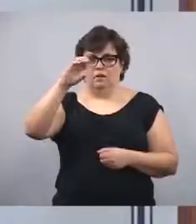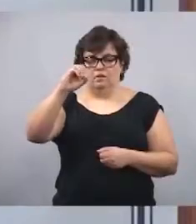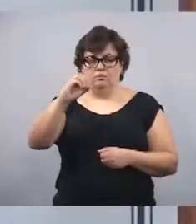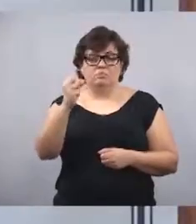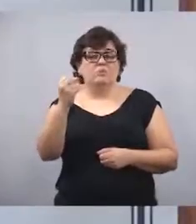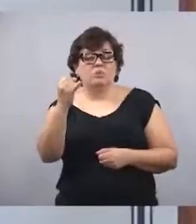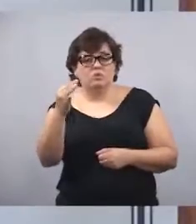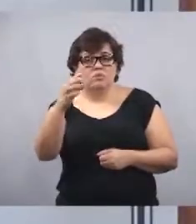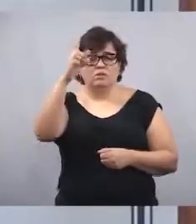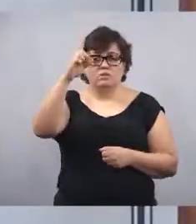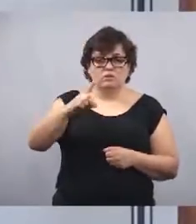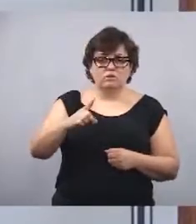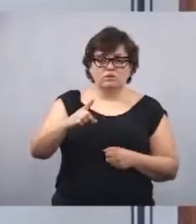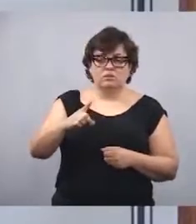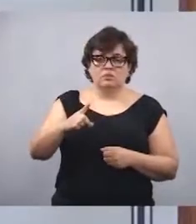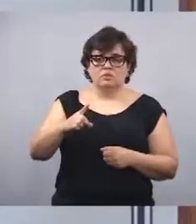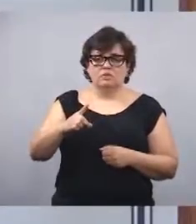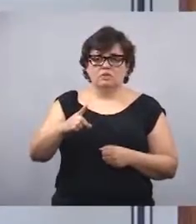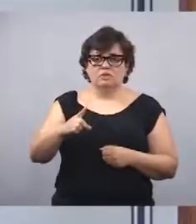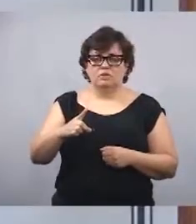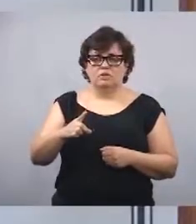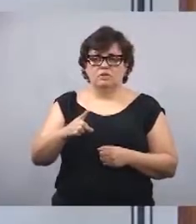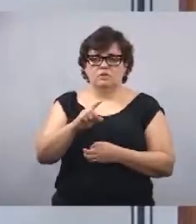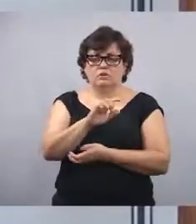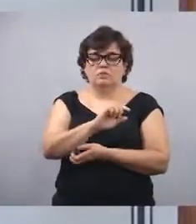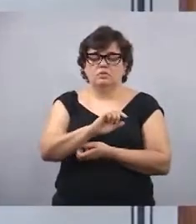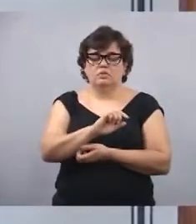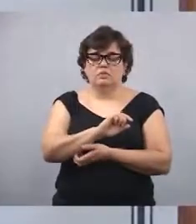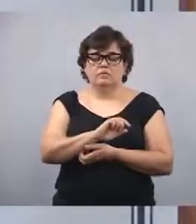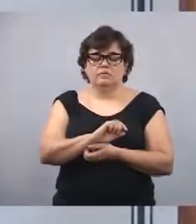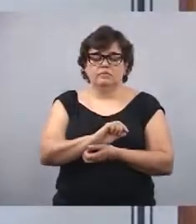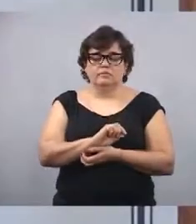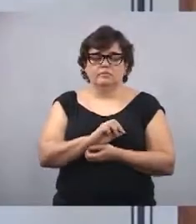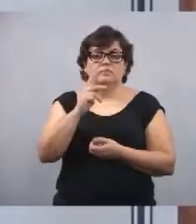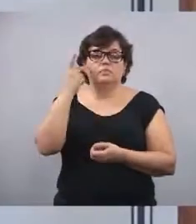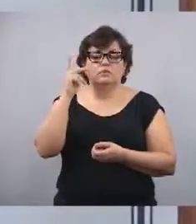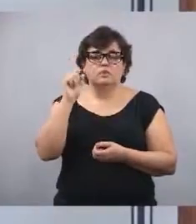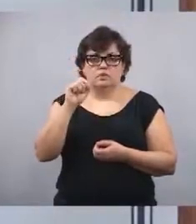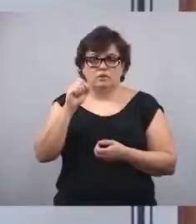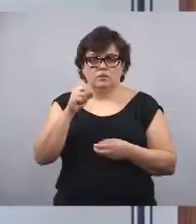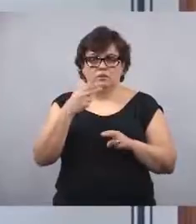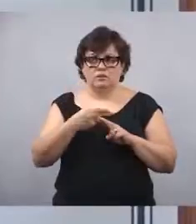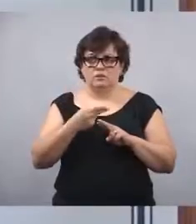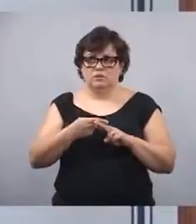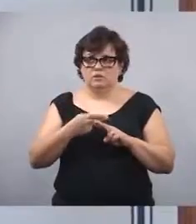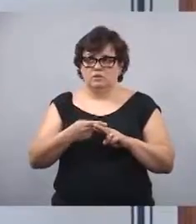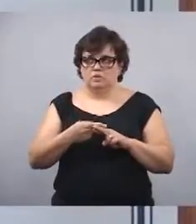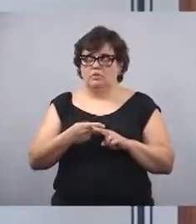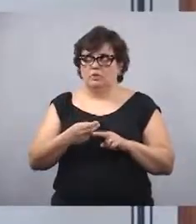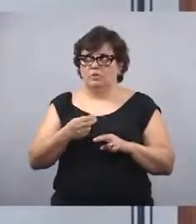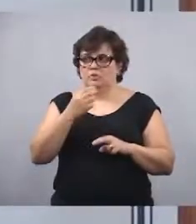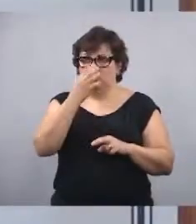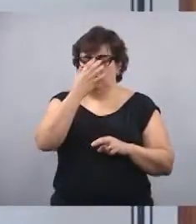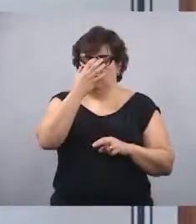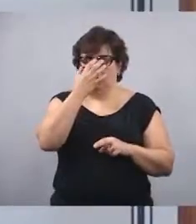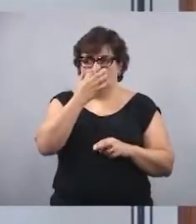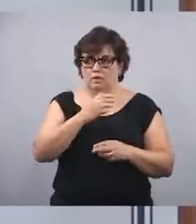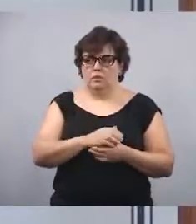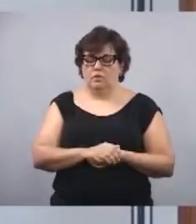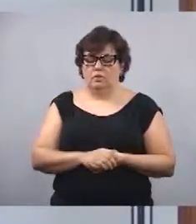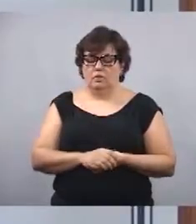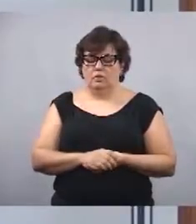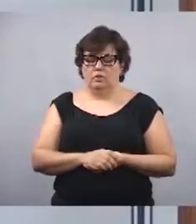estão funcionando, qual a destinação desses resíduos, para nós sabermos, enquanto pelo menos